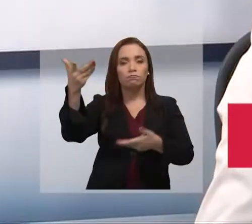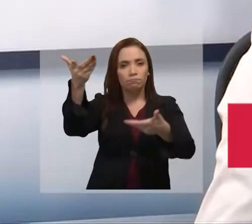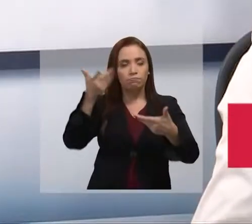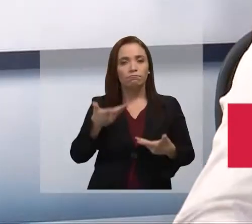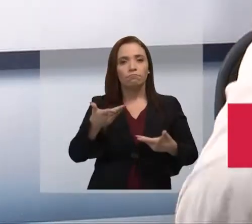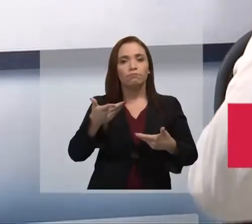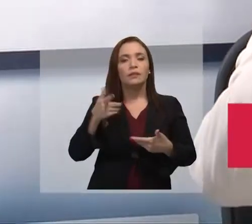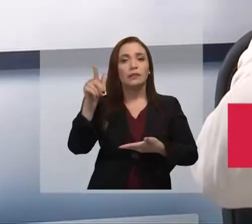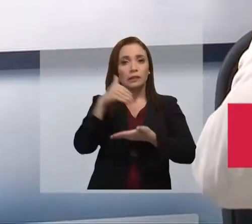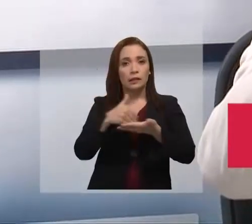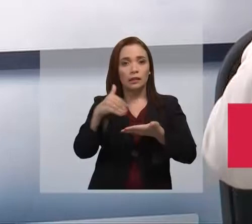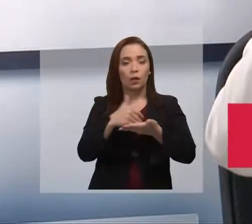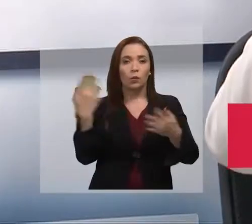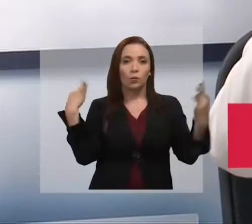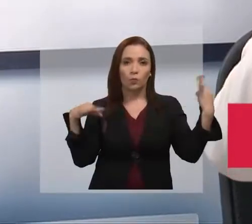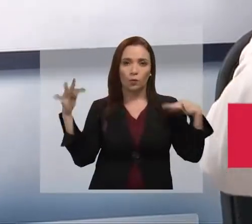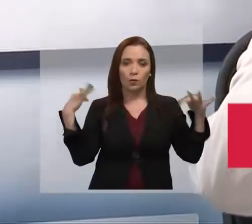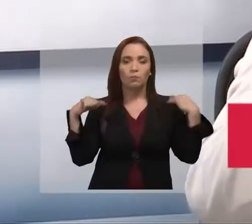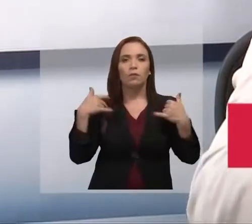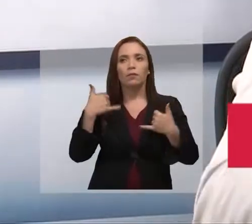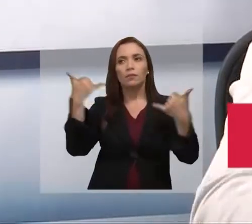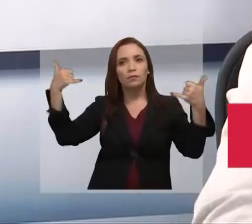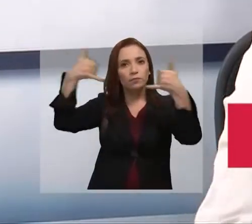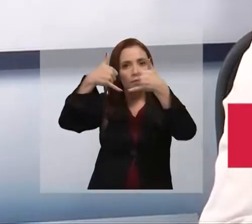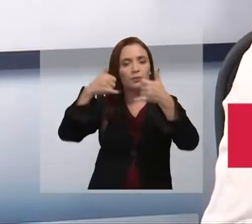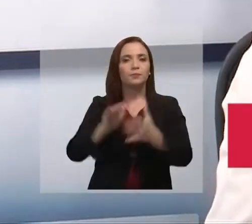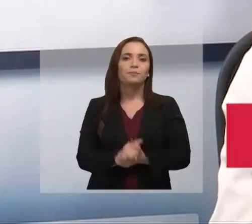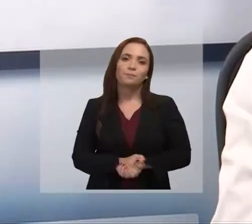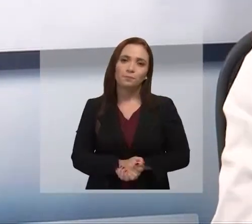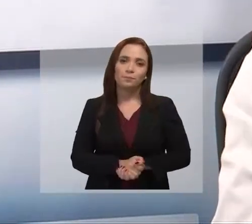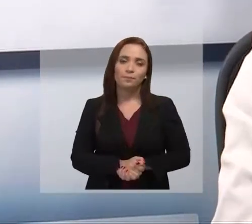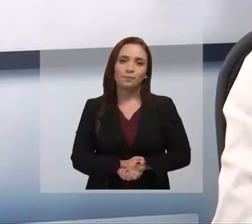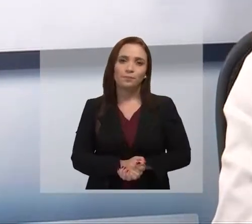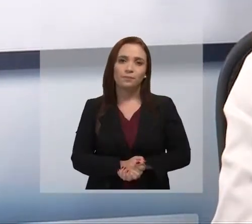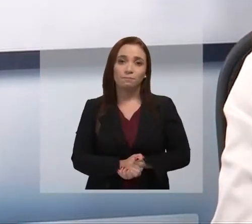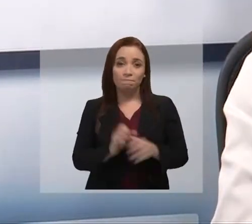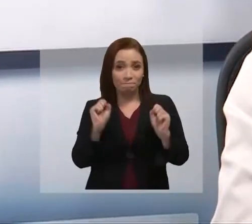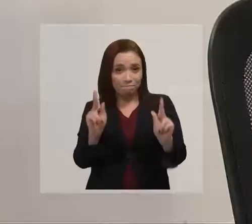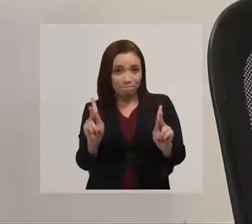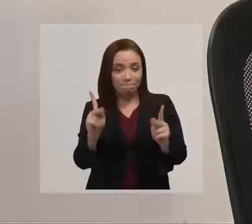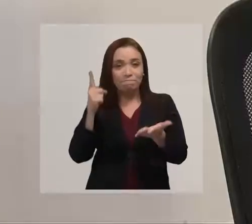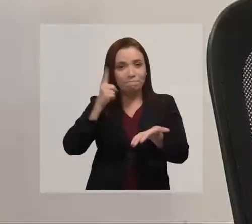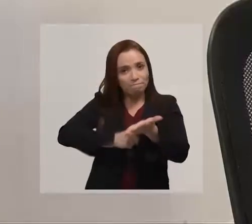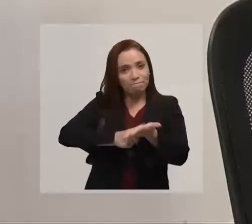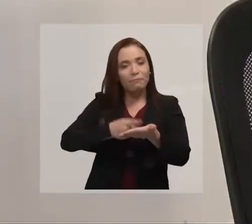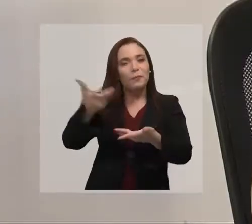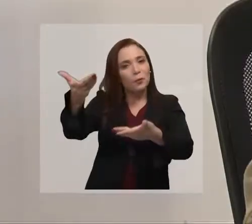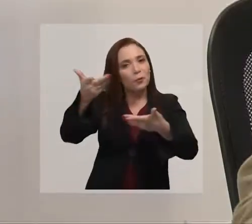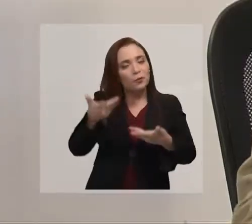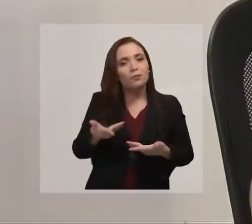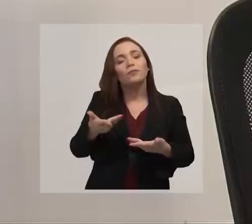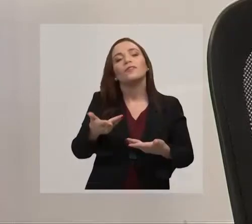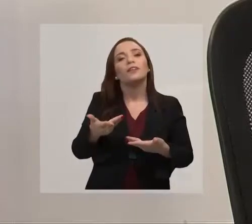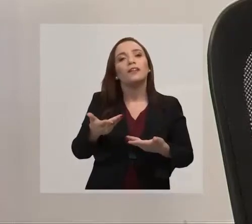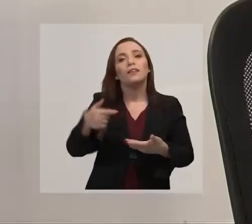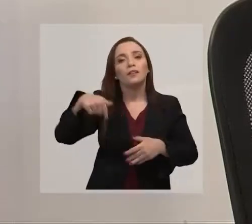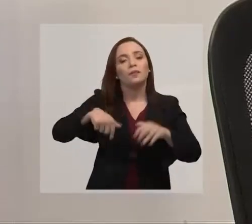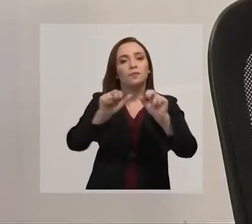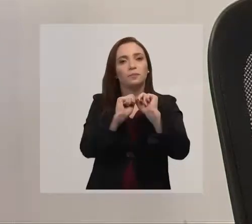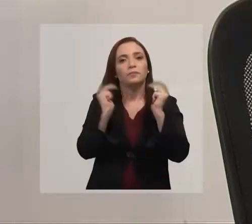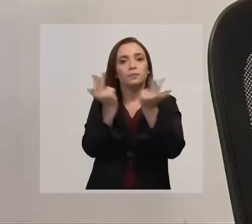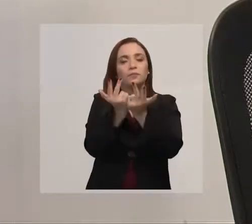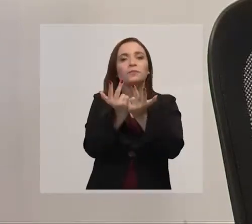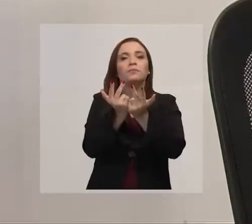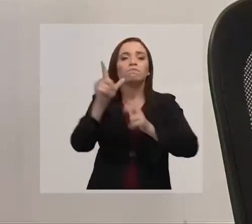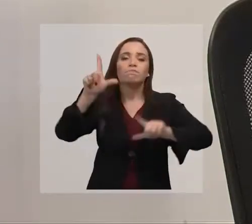Alexandre Pereira, grande secretário de turismo, vou ligar para ele para fazer o convite para estar aqui. Pronto, está feito. Então, o convite, né, aqui mesmo